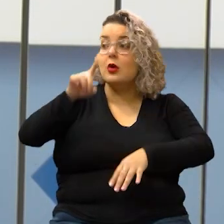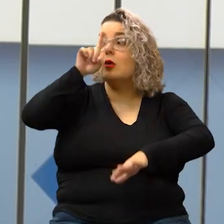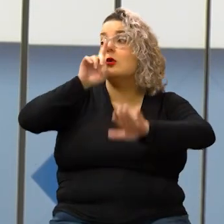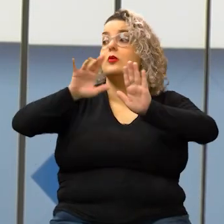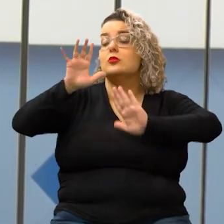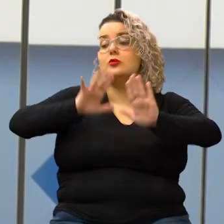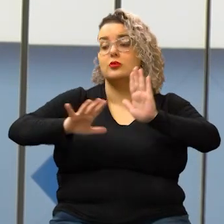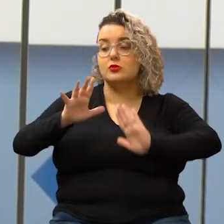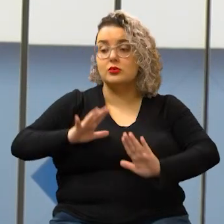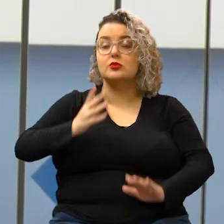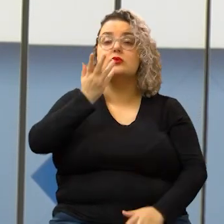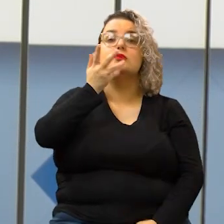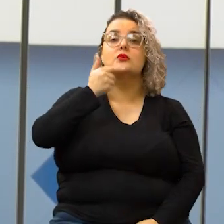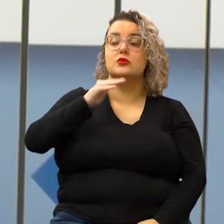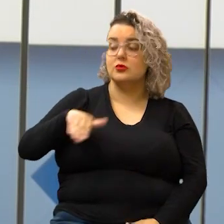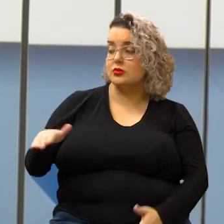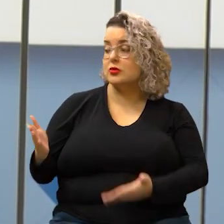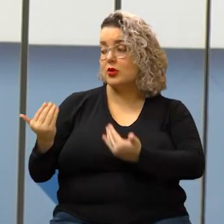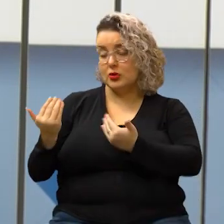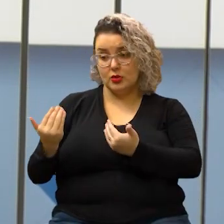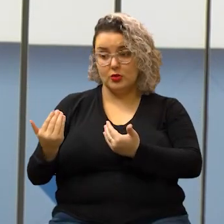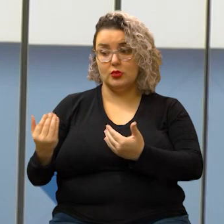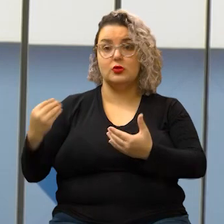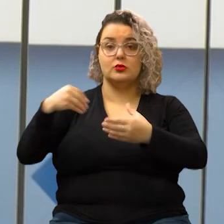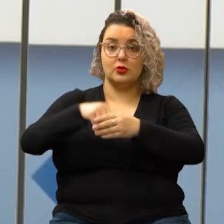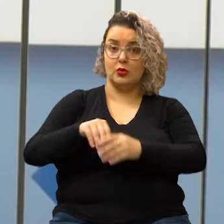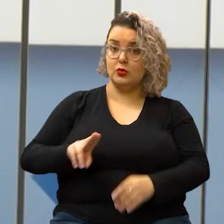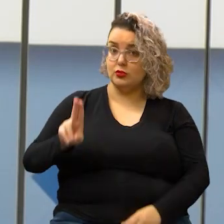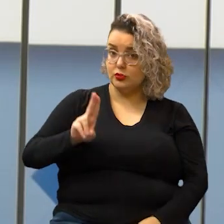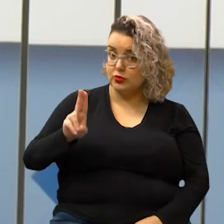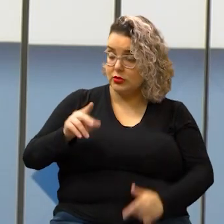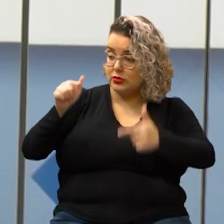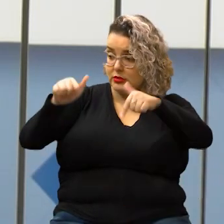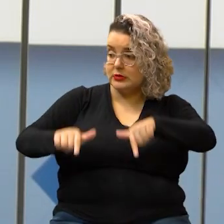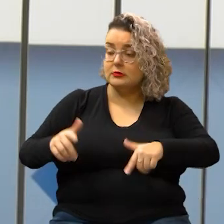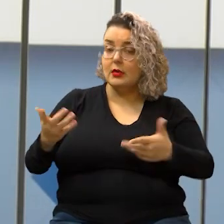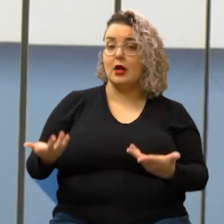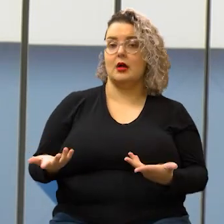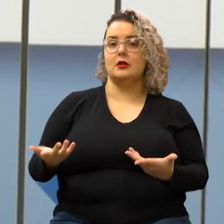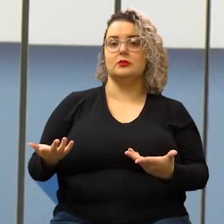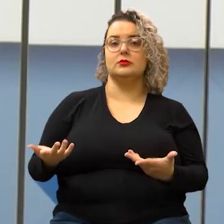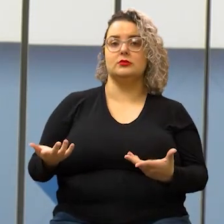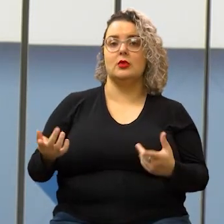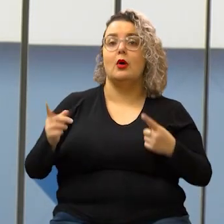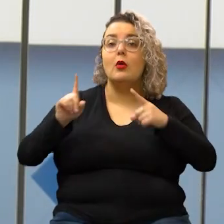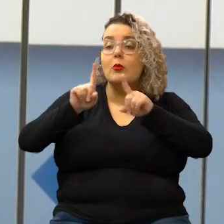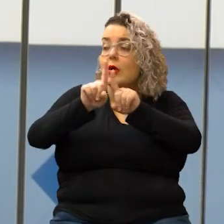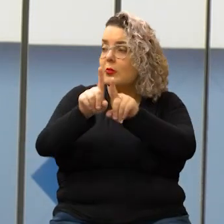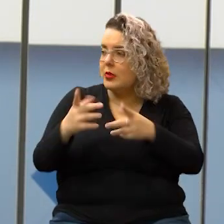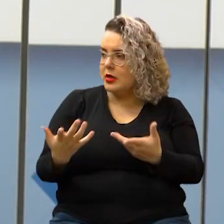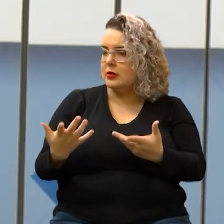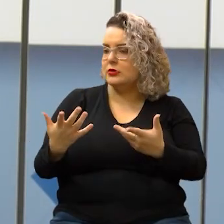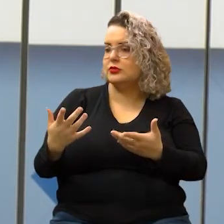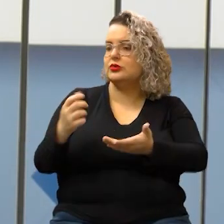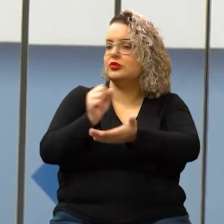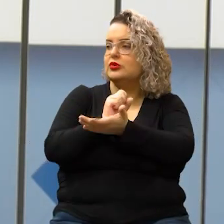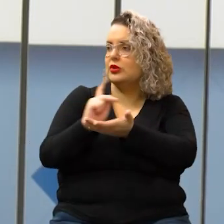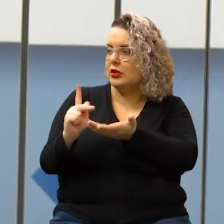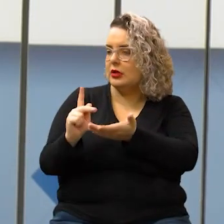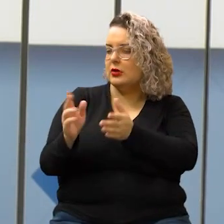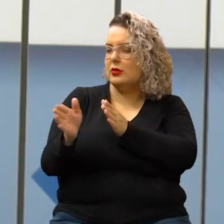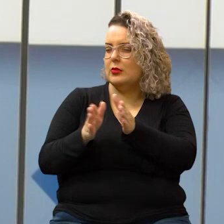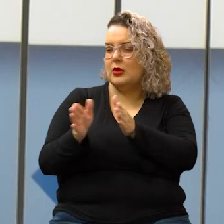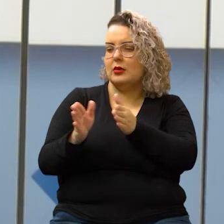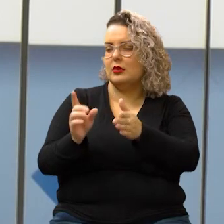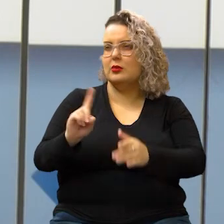com a questão das crianças, dos jovens que estariam utilizando desse espaço. Uma parceria com uma empresa de aplicativo, na época